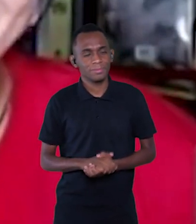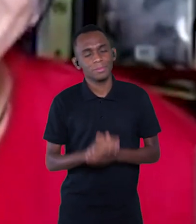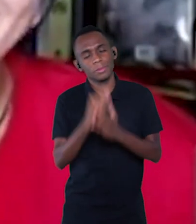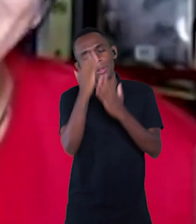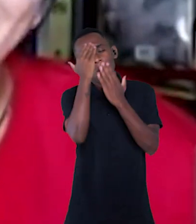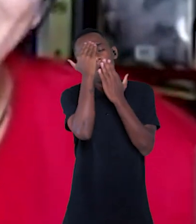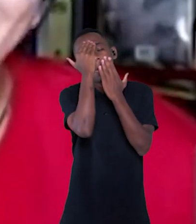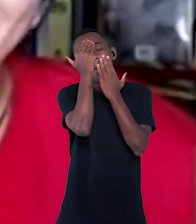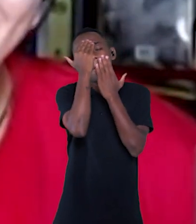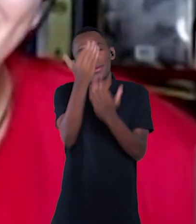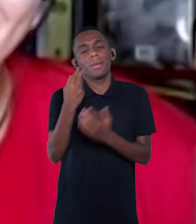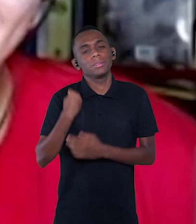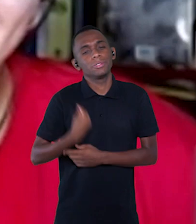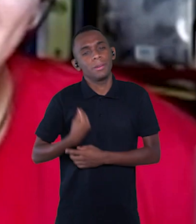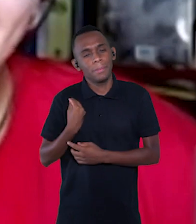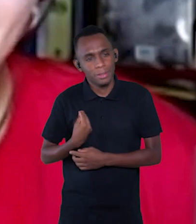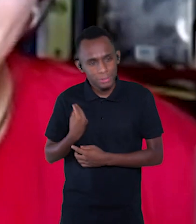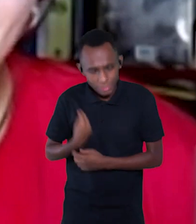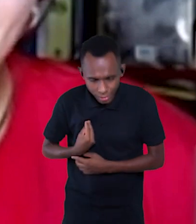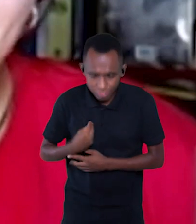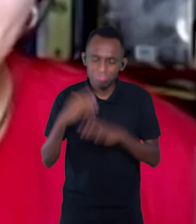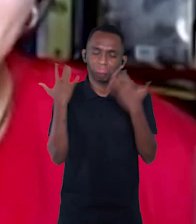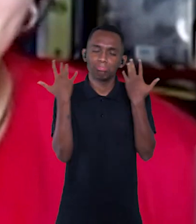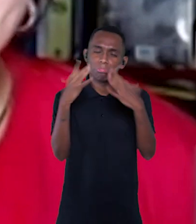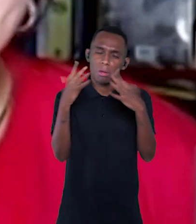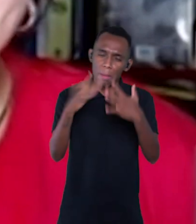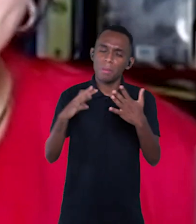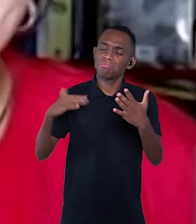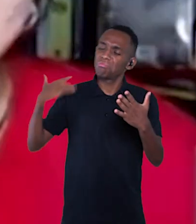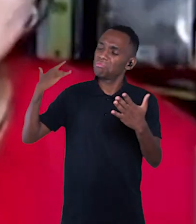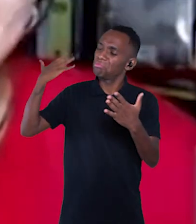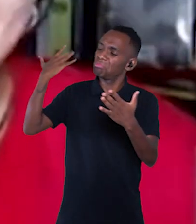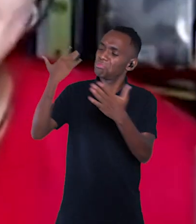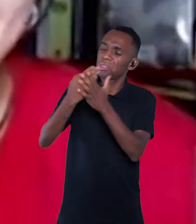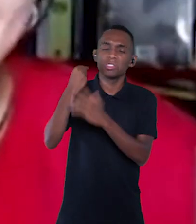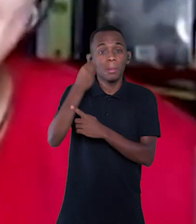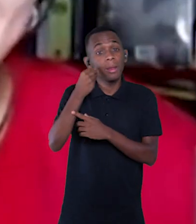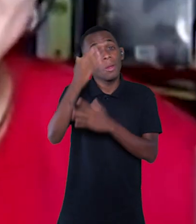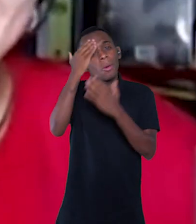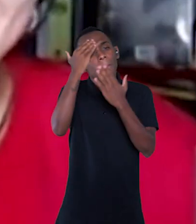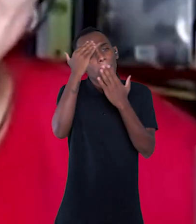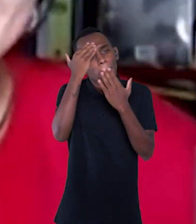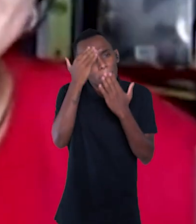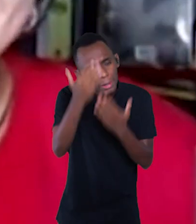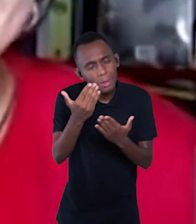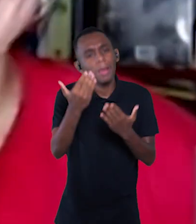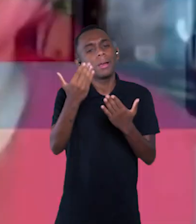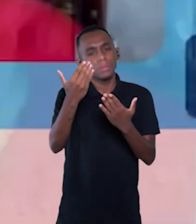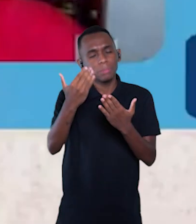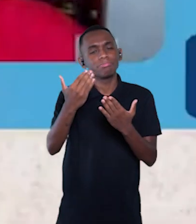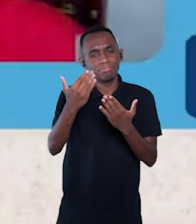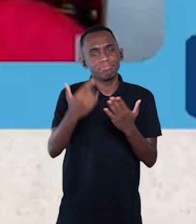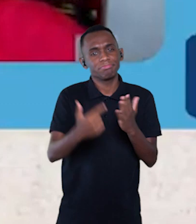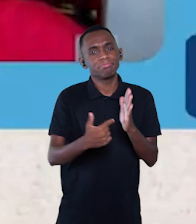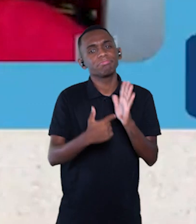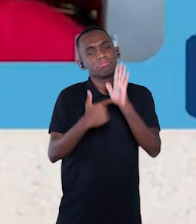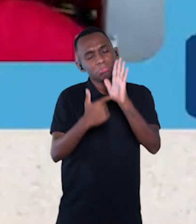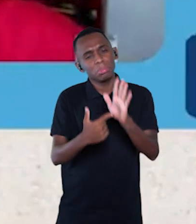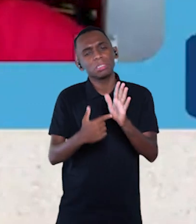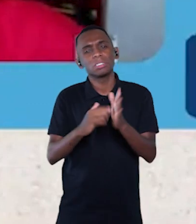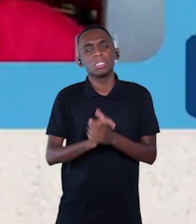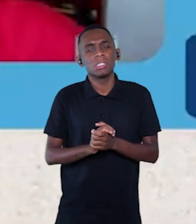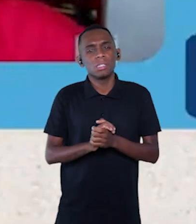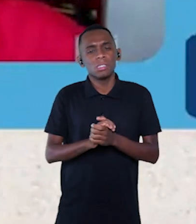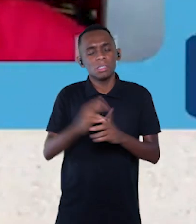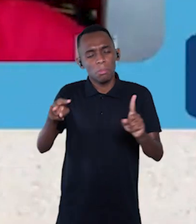Ai, Júlia, grata, viu, pela sua presença aqui, parabéns pela sua trajetória, obrigada, né, pela sua